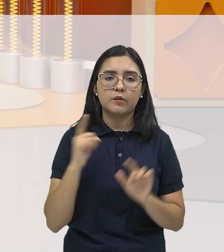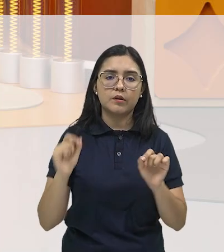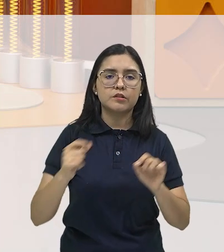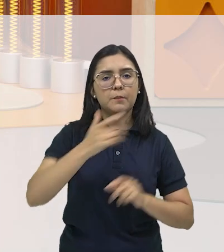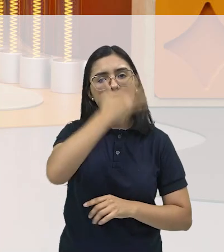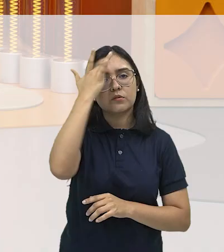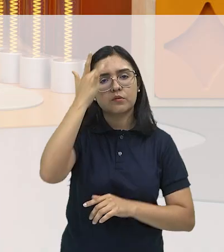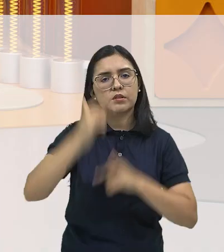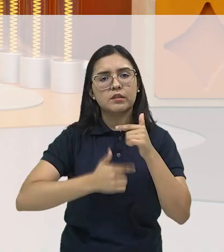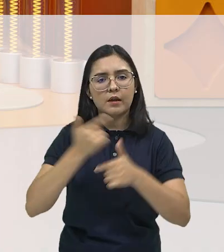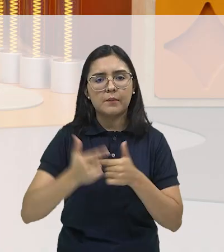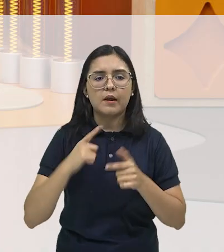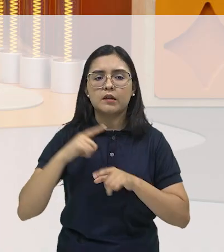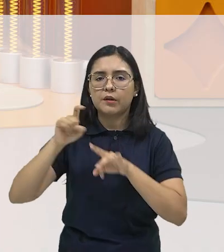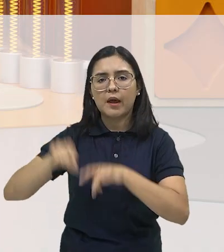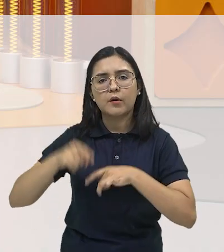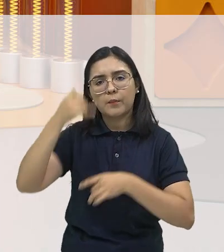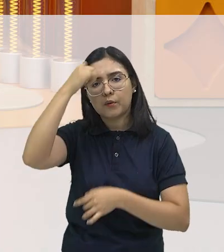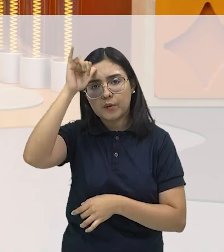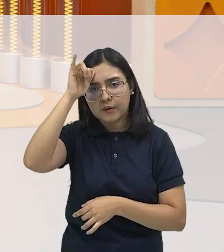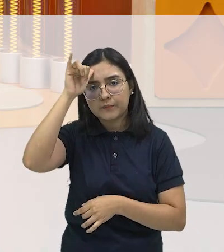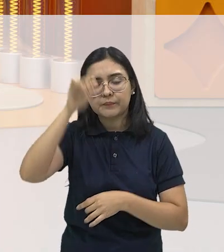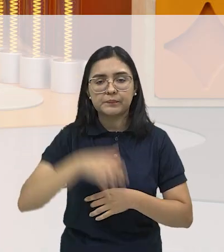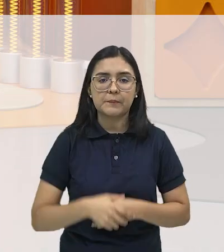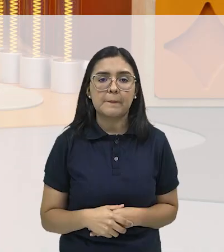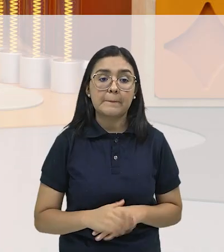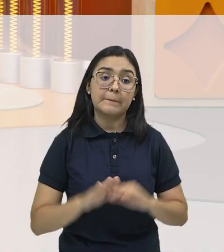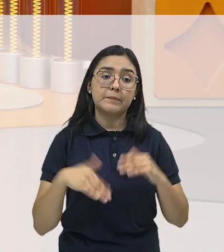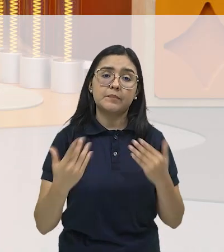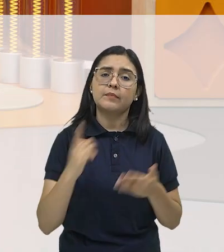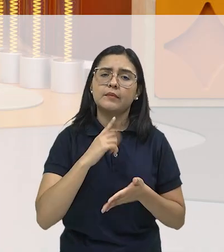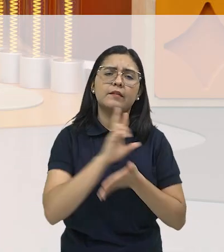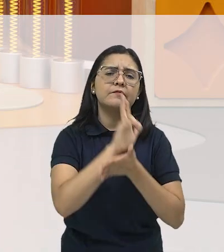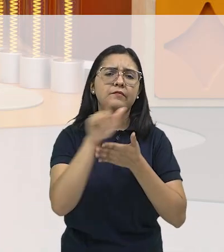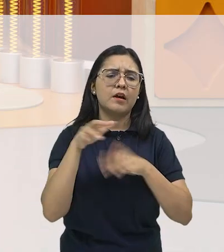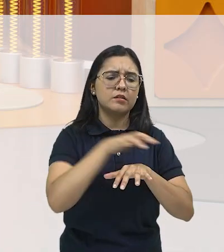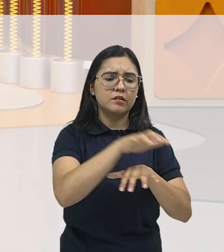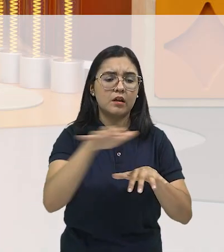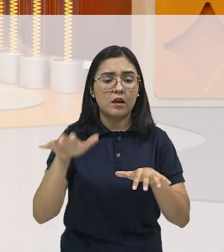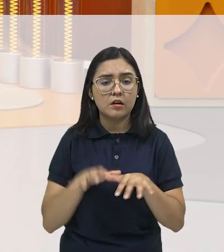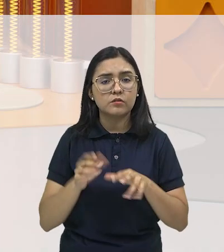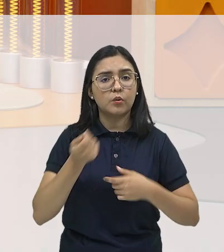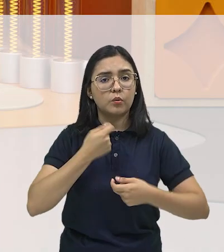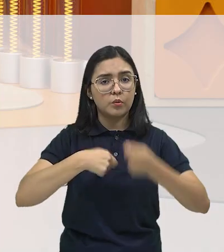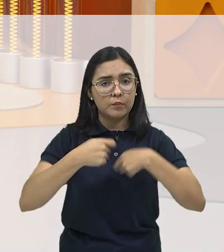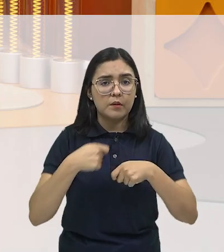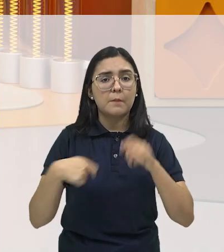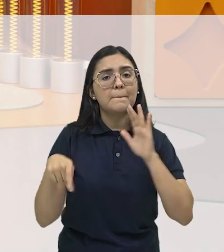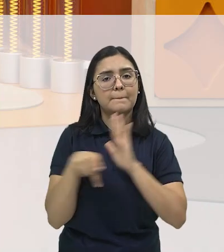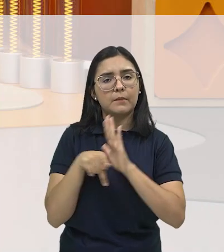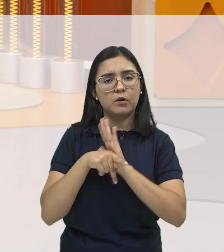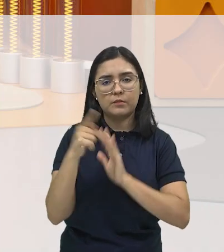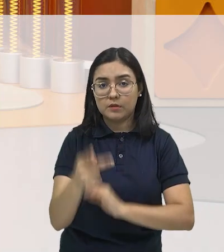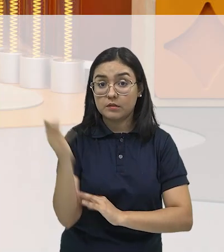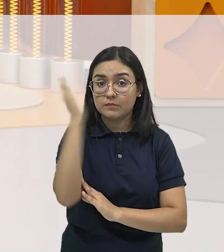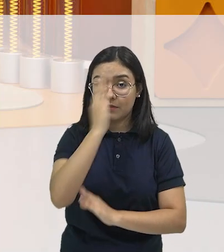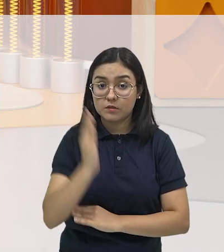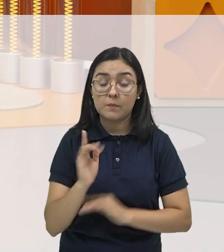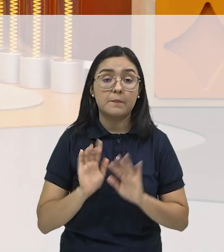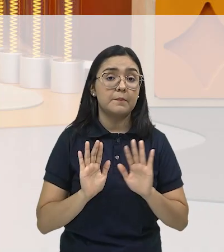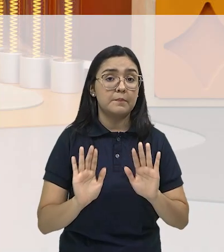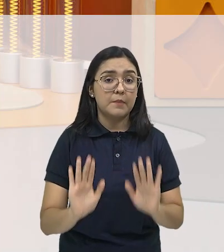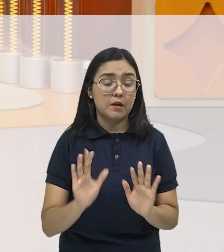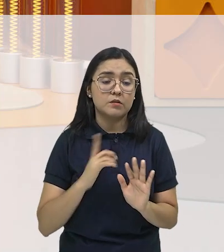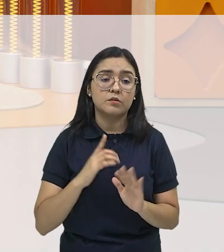as pessoas que trabalham com agropecuária, né? Então nós temos diversos setores econômicos que compõem a economia do Brasil,